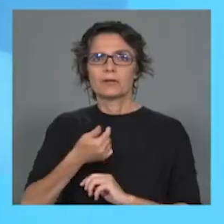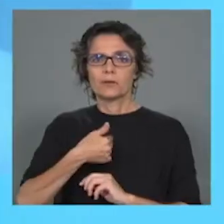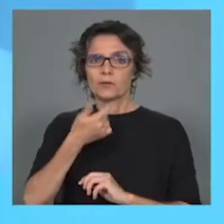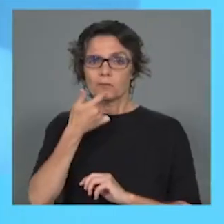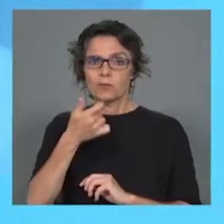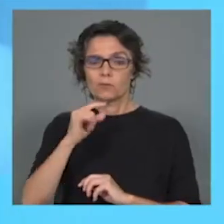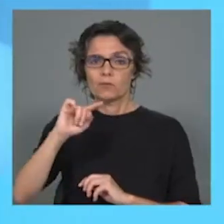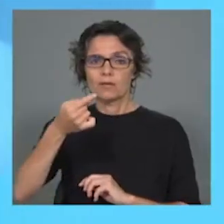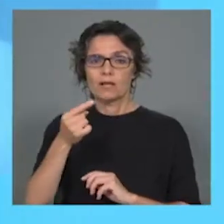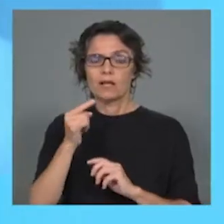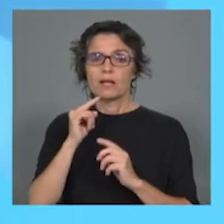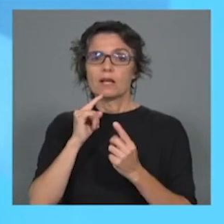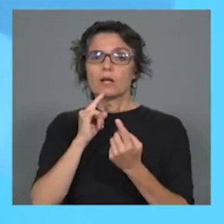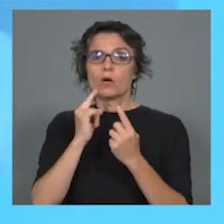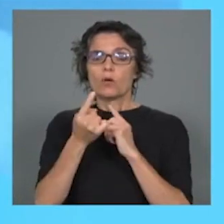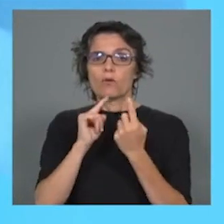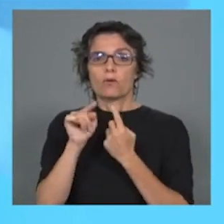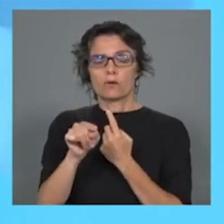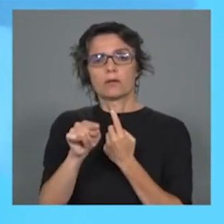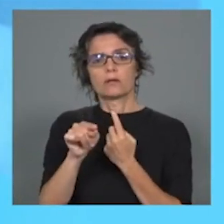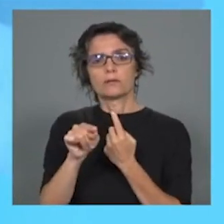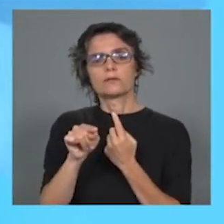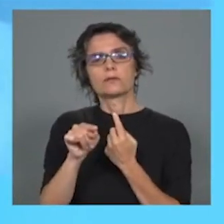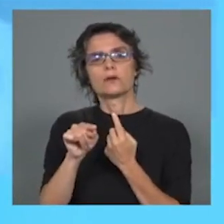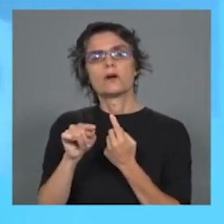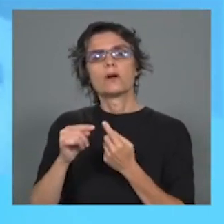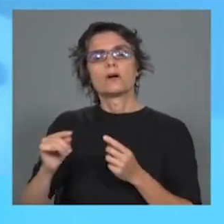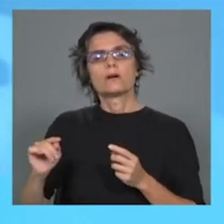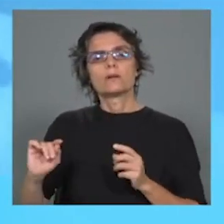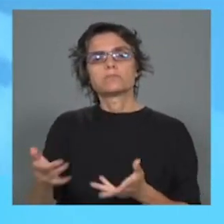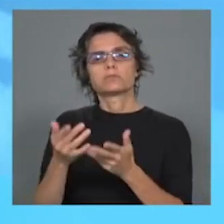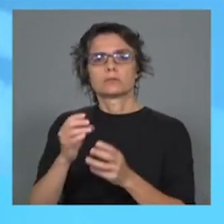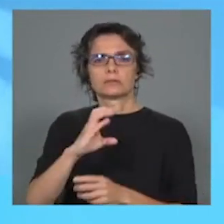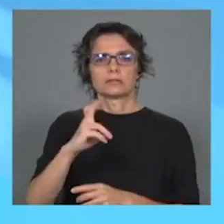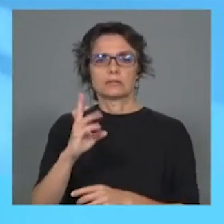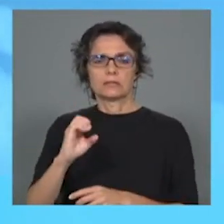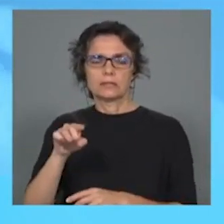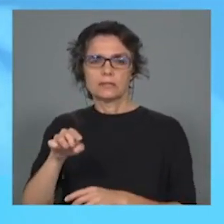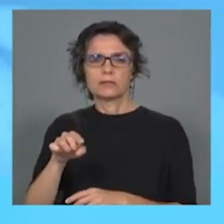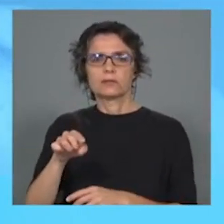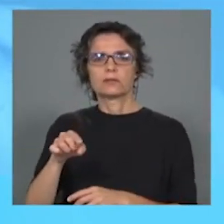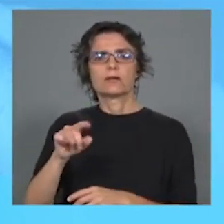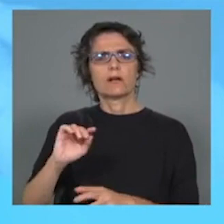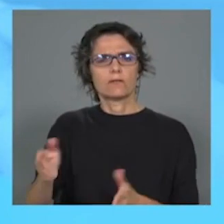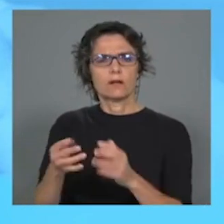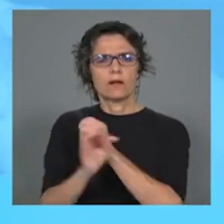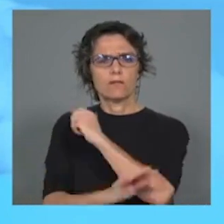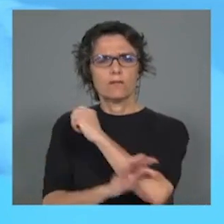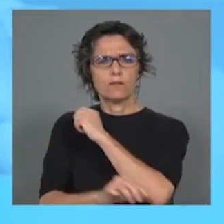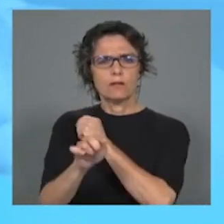Neste colóquio promovido pelo o CRC, mas que decorre, penso eu, na Junta de